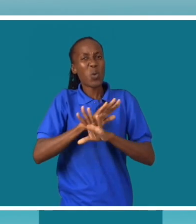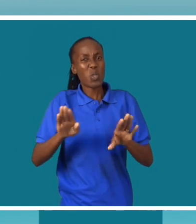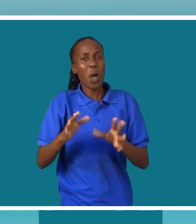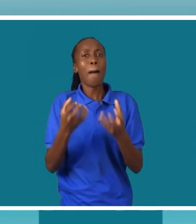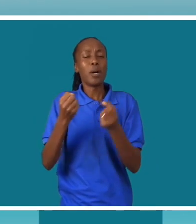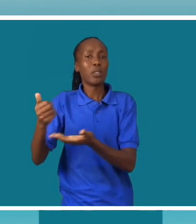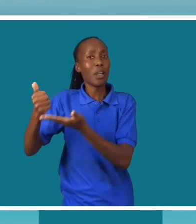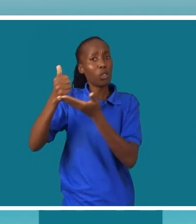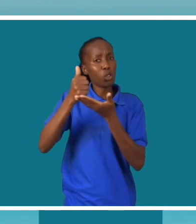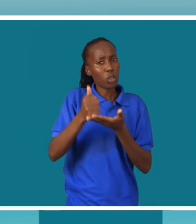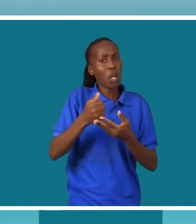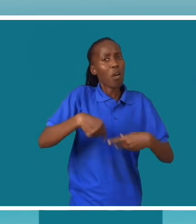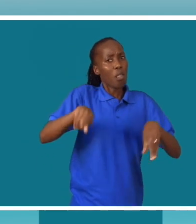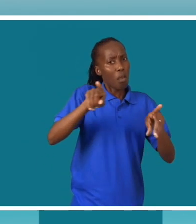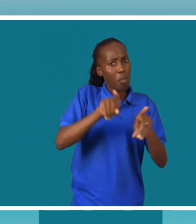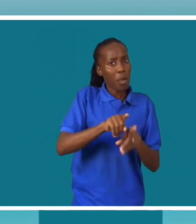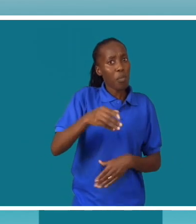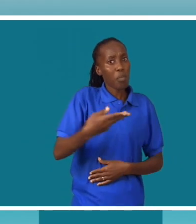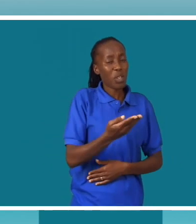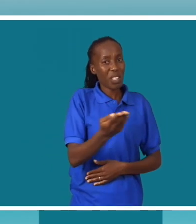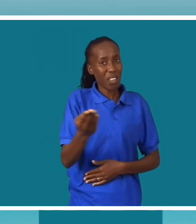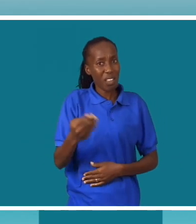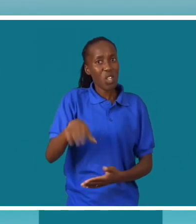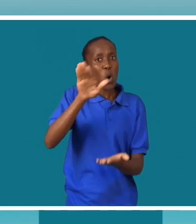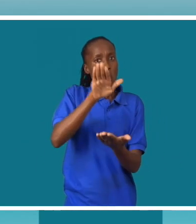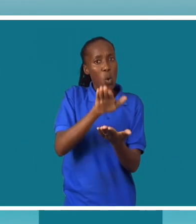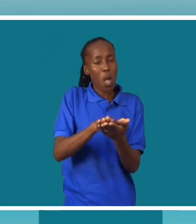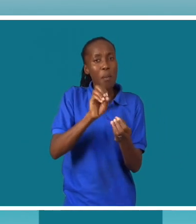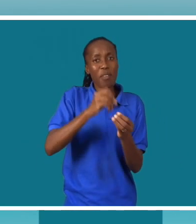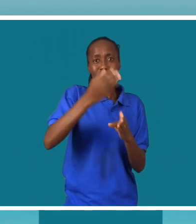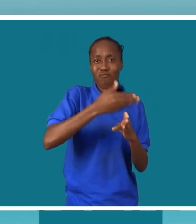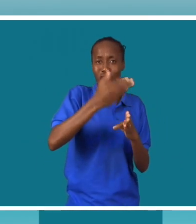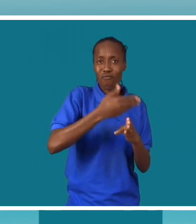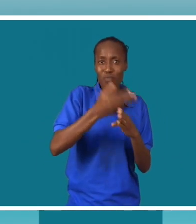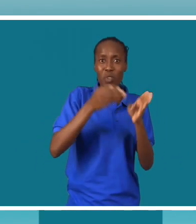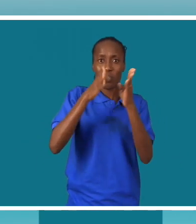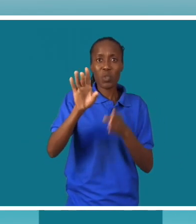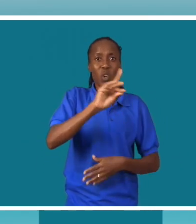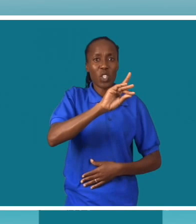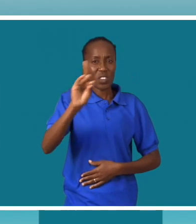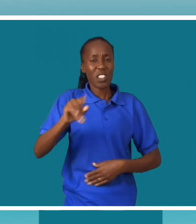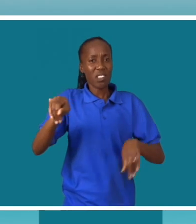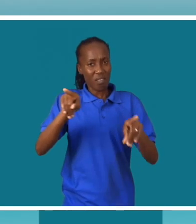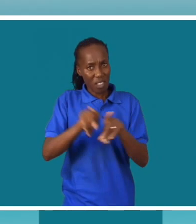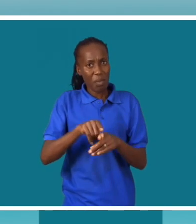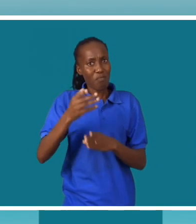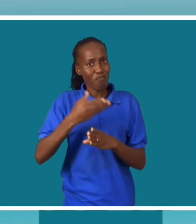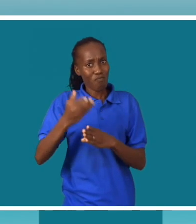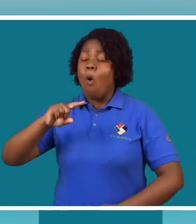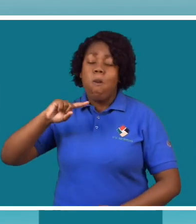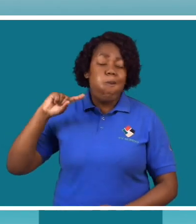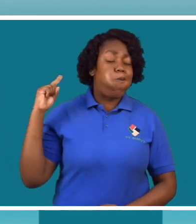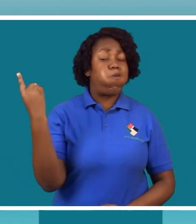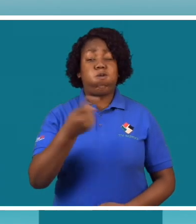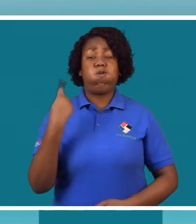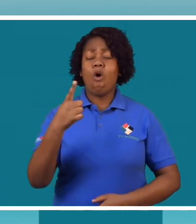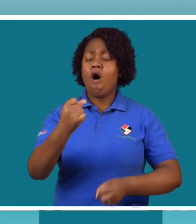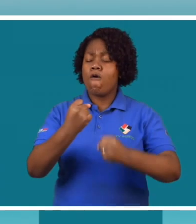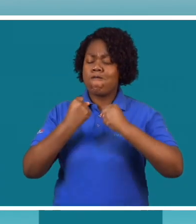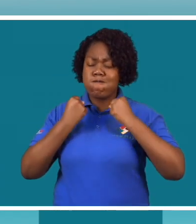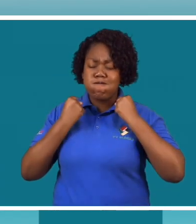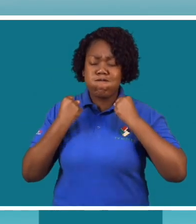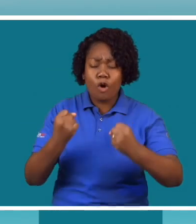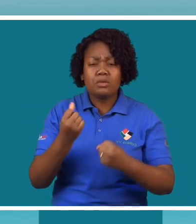da roupa, possam nos ajudar no sentido de, porque essas são as nossas catedrais. O deficiente também pratica desporto.